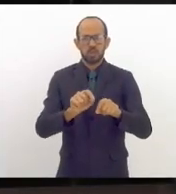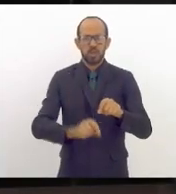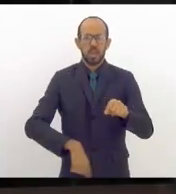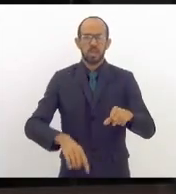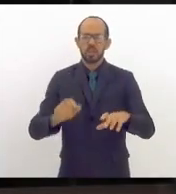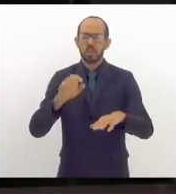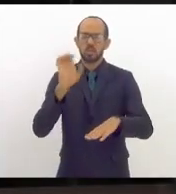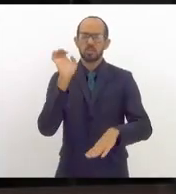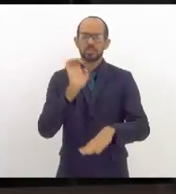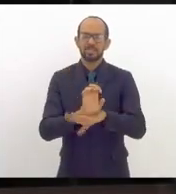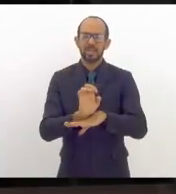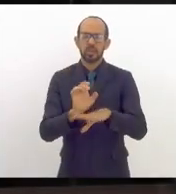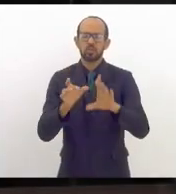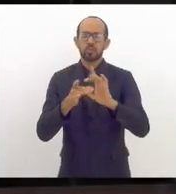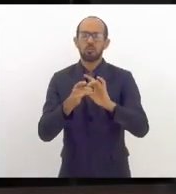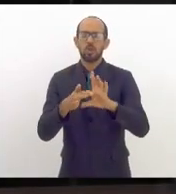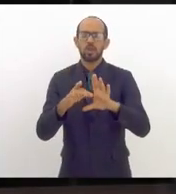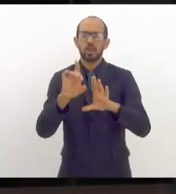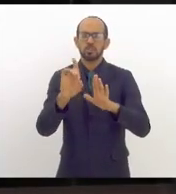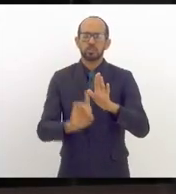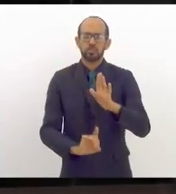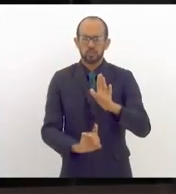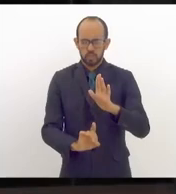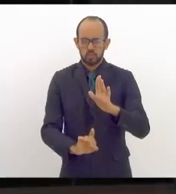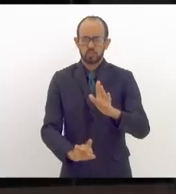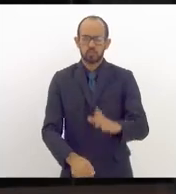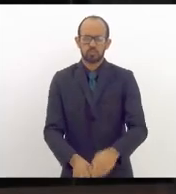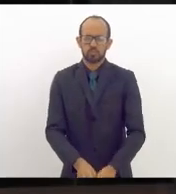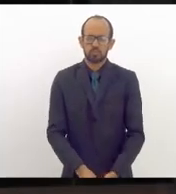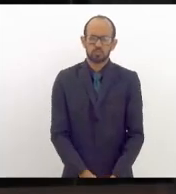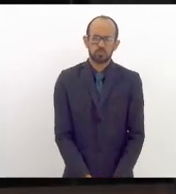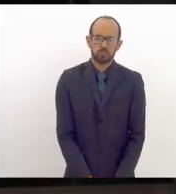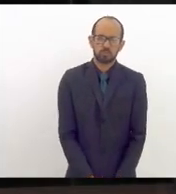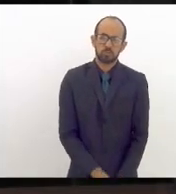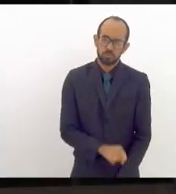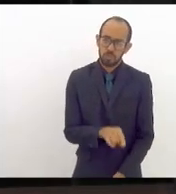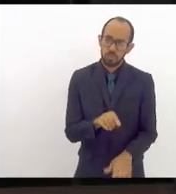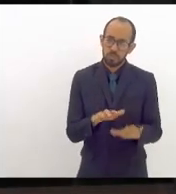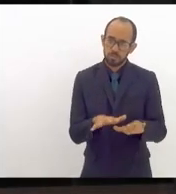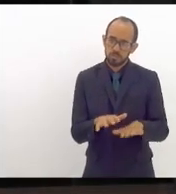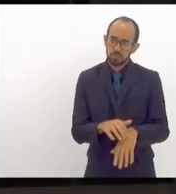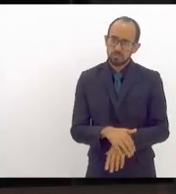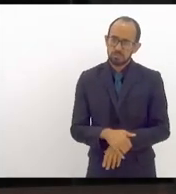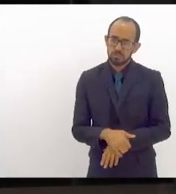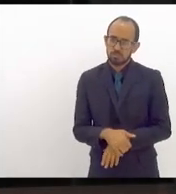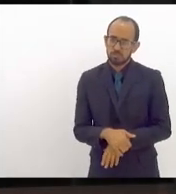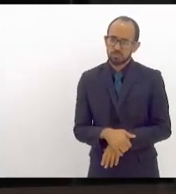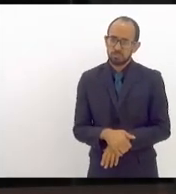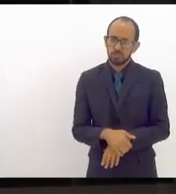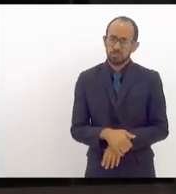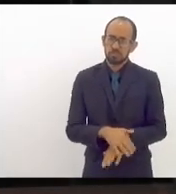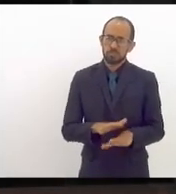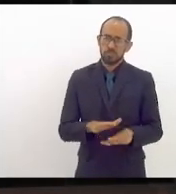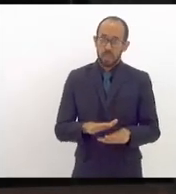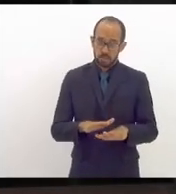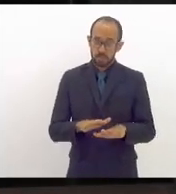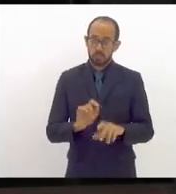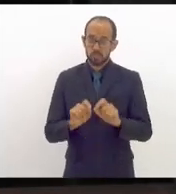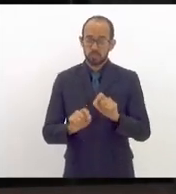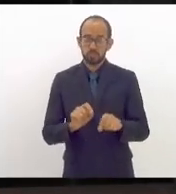democrático de direito é isso daí apesar